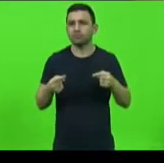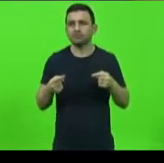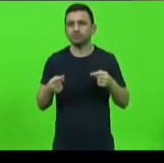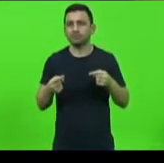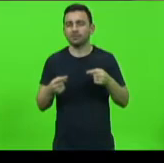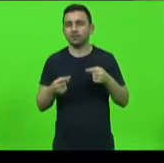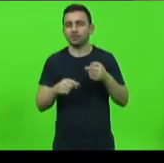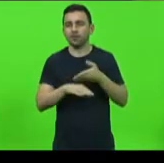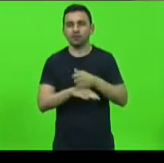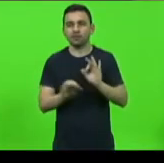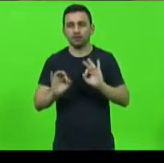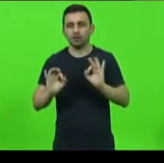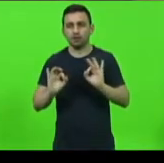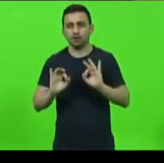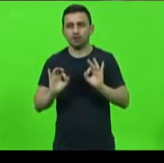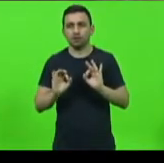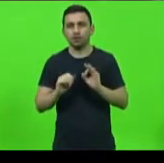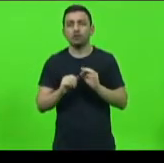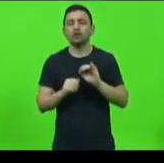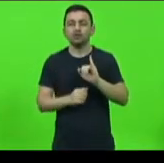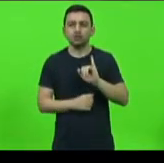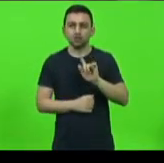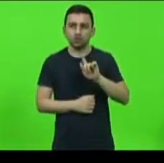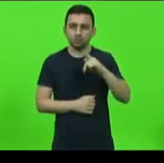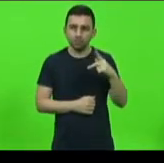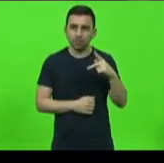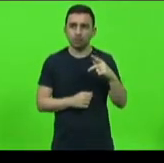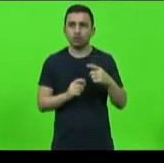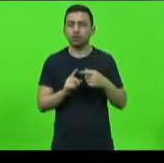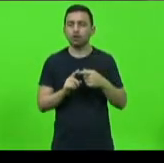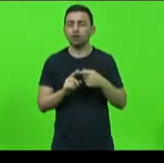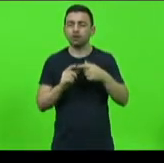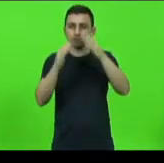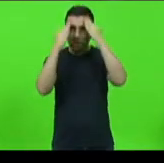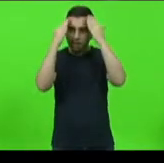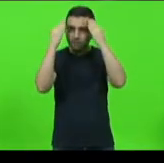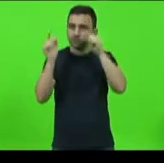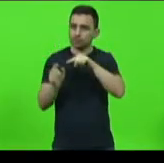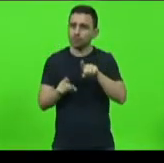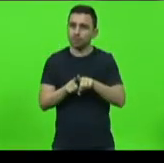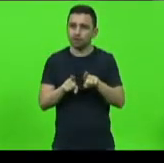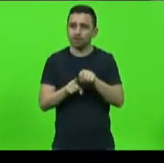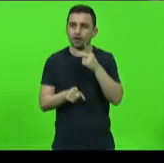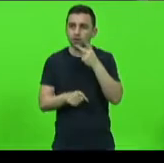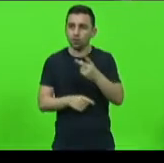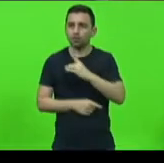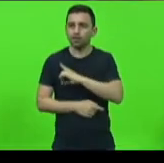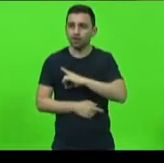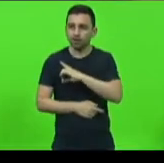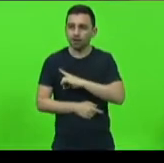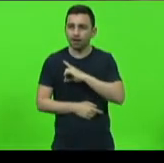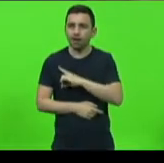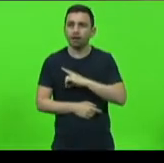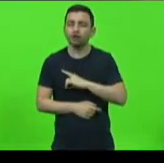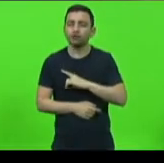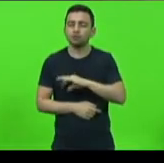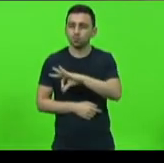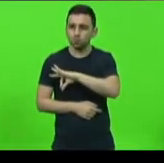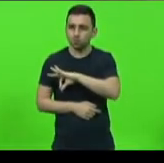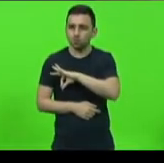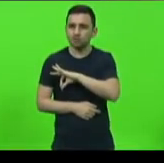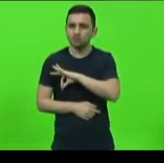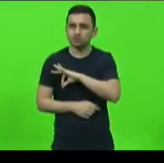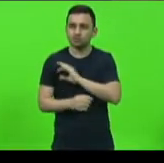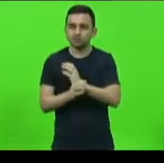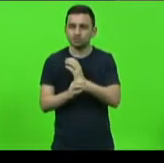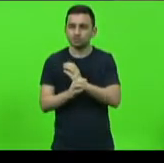ajuste, e também com peritos do GP, como o deputado Jamil falou, com delegados da Polícia Civil, que eles têm uma paridade, que eles já entram com